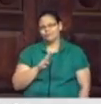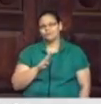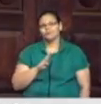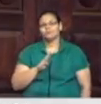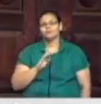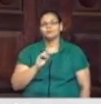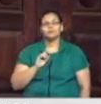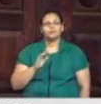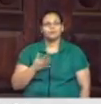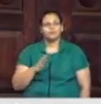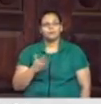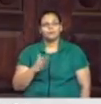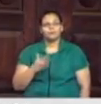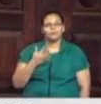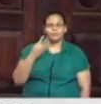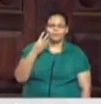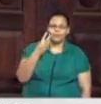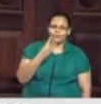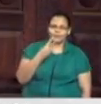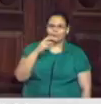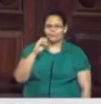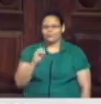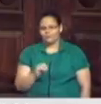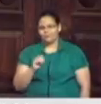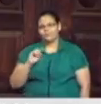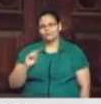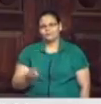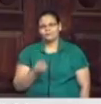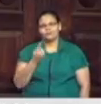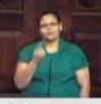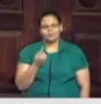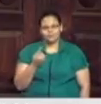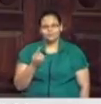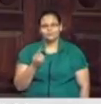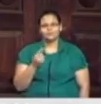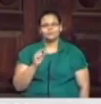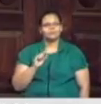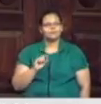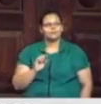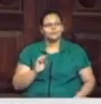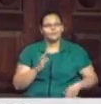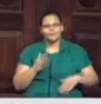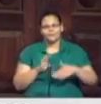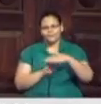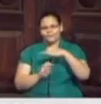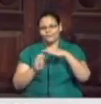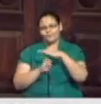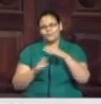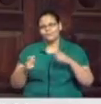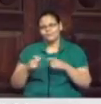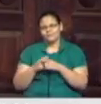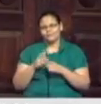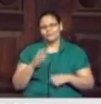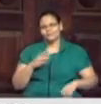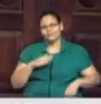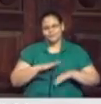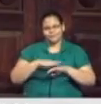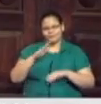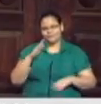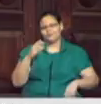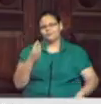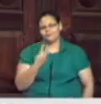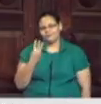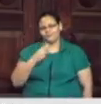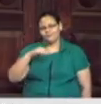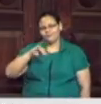algo em torno de 30 mil empreendimentos, mobilizando pelo menos mais de 3 milhões de